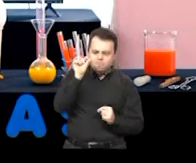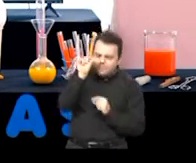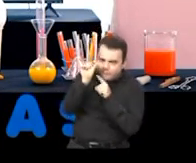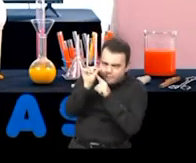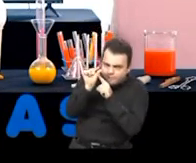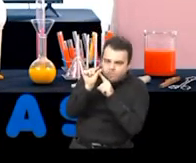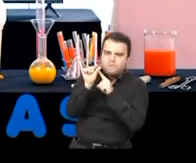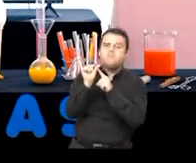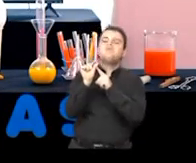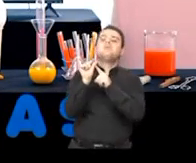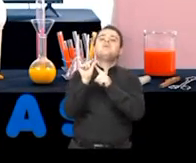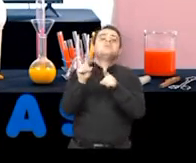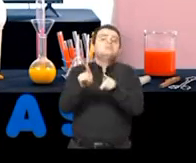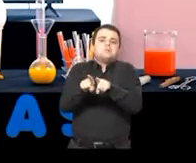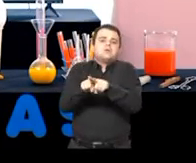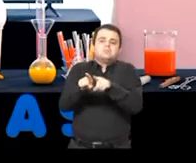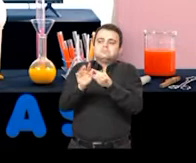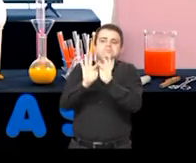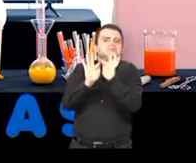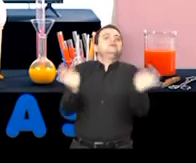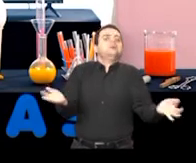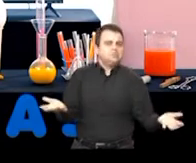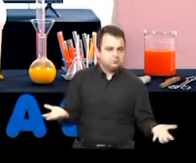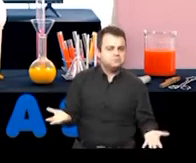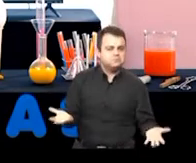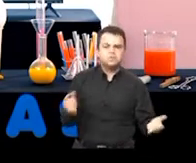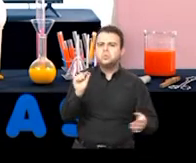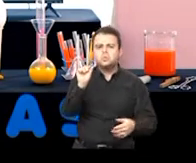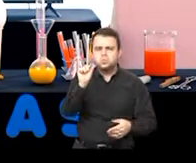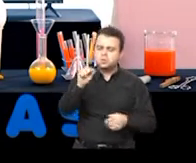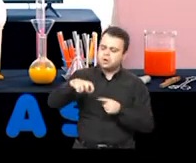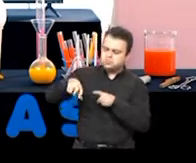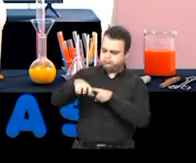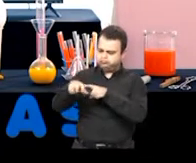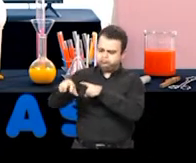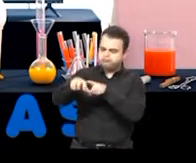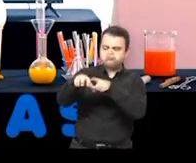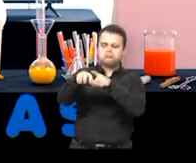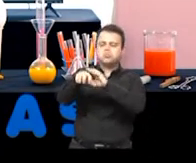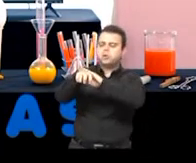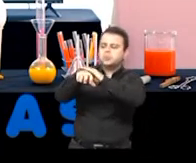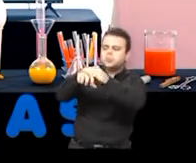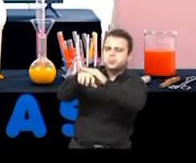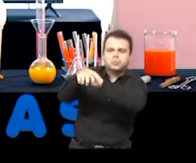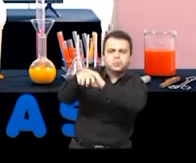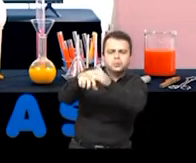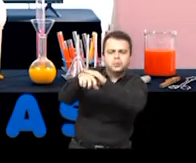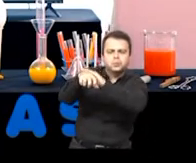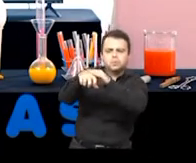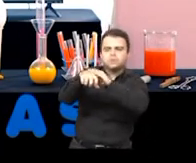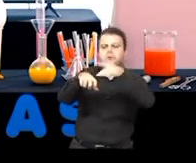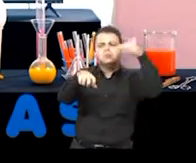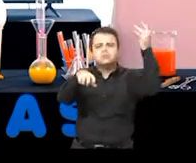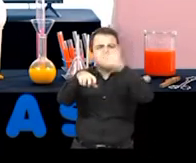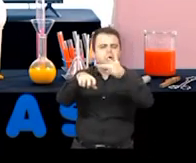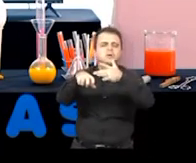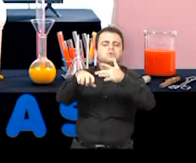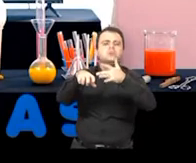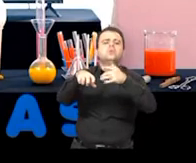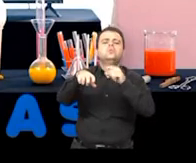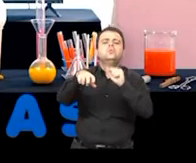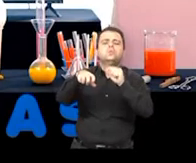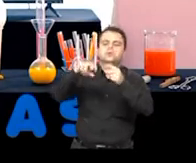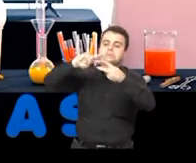pequeno, ele também é muito simples. Ou seja, ele é um ser que nada mais tem do que uma capa e dentro